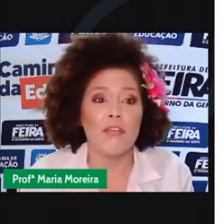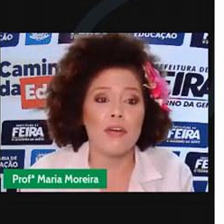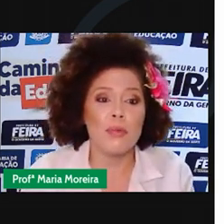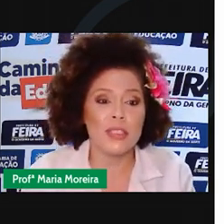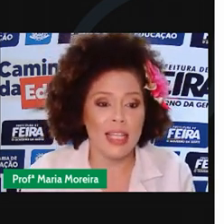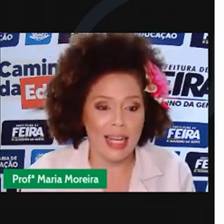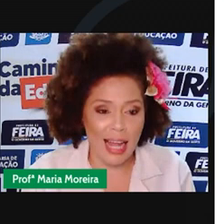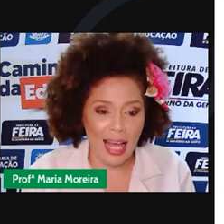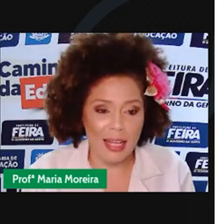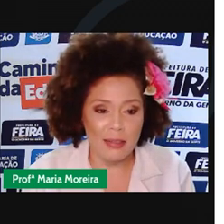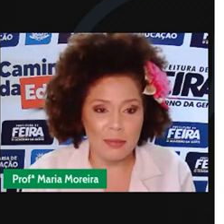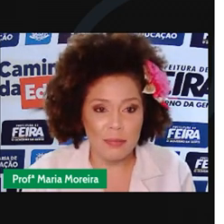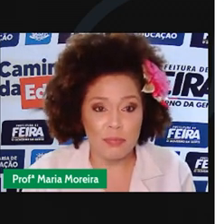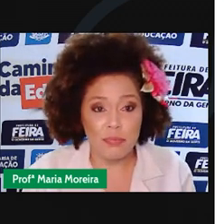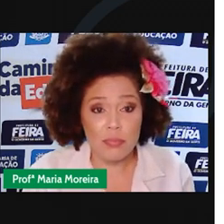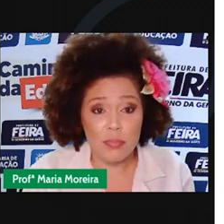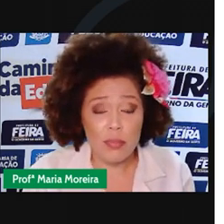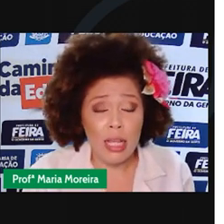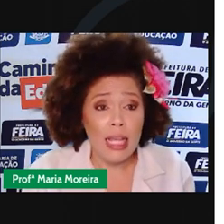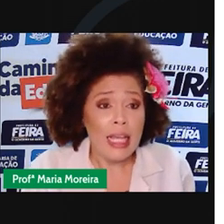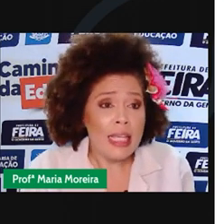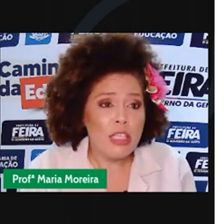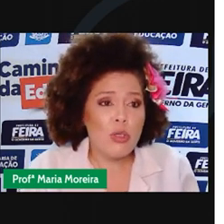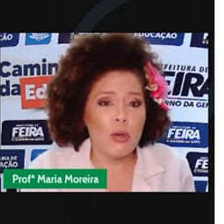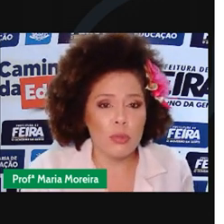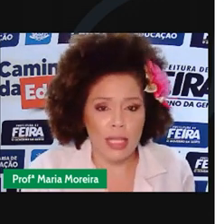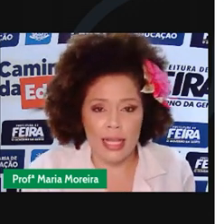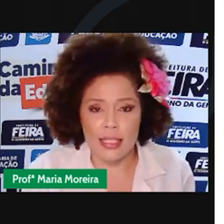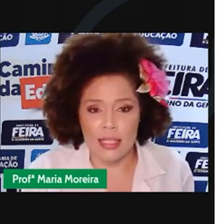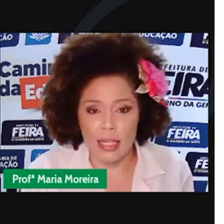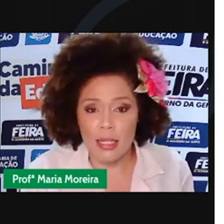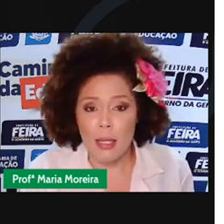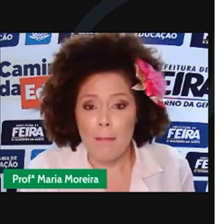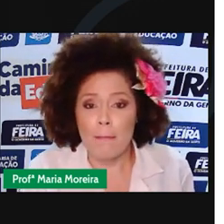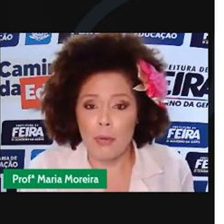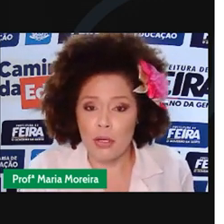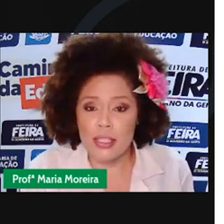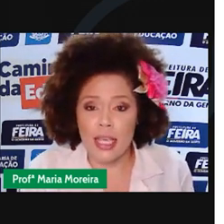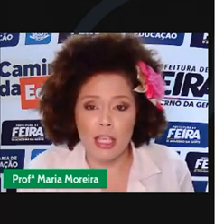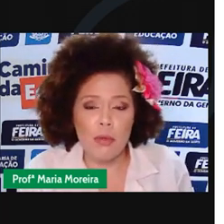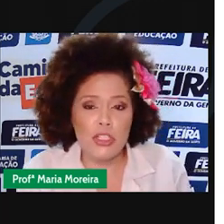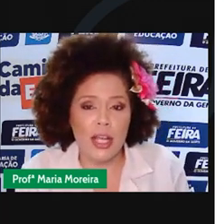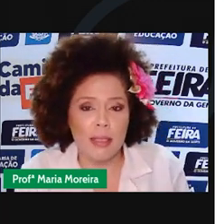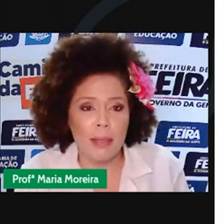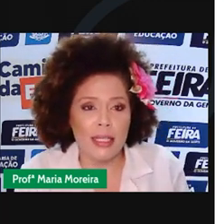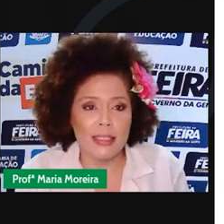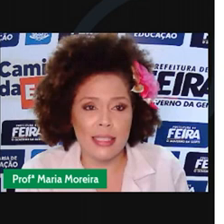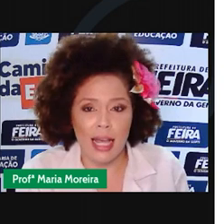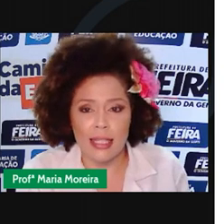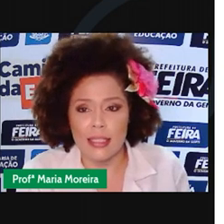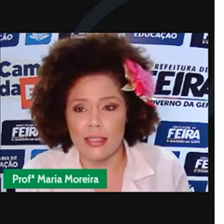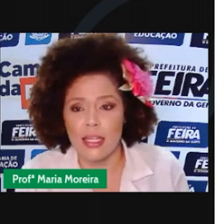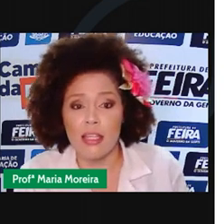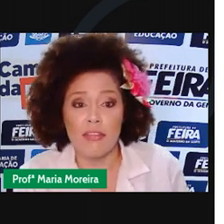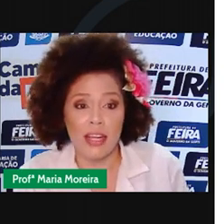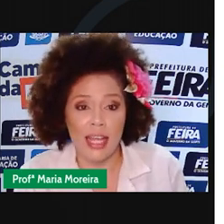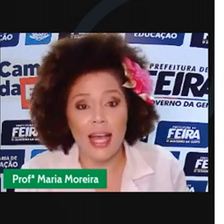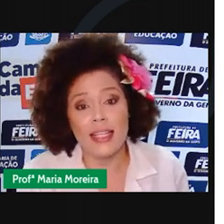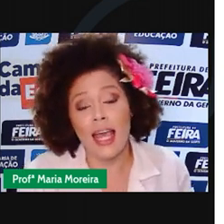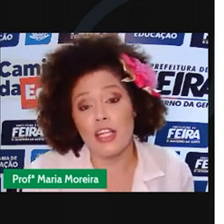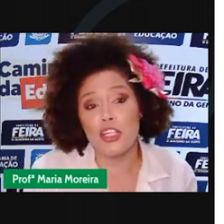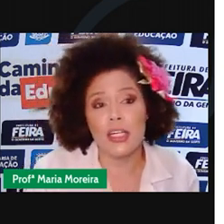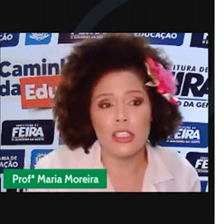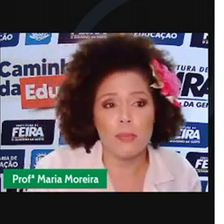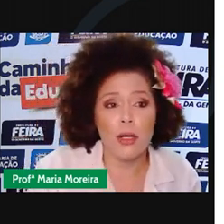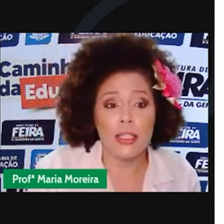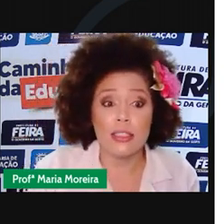isso então vamos lá E isso acontece né pois seguir uma dieta balanceada e